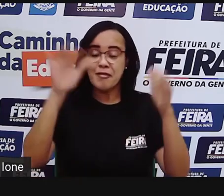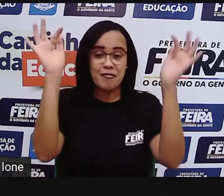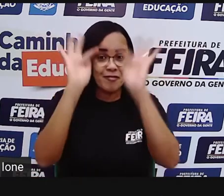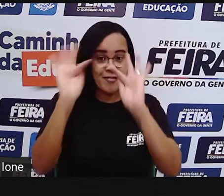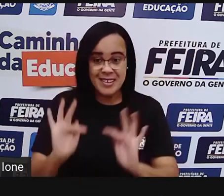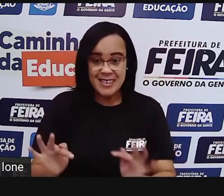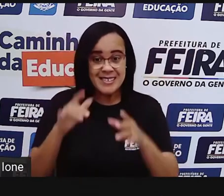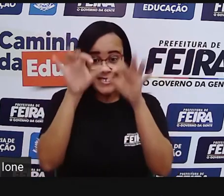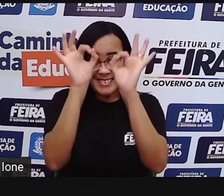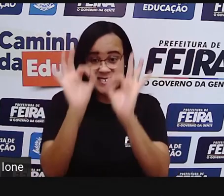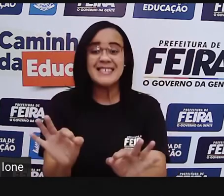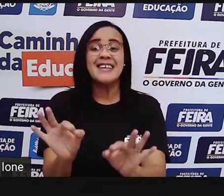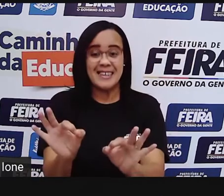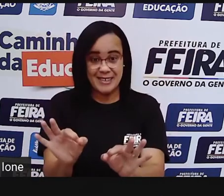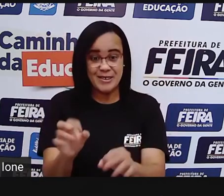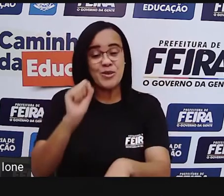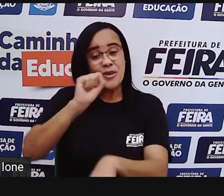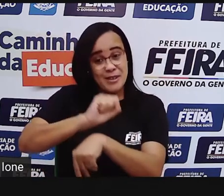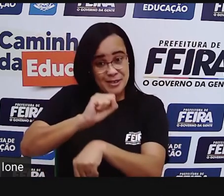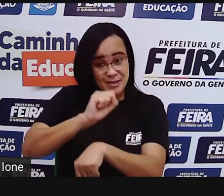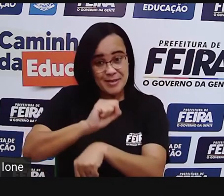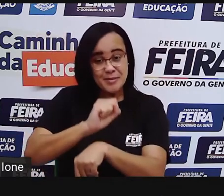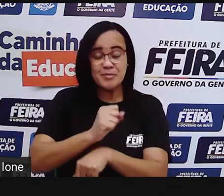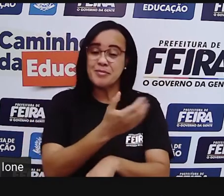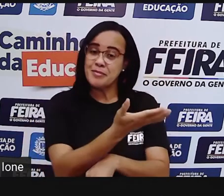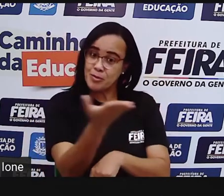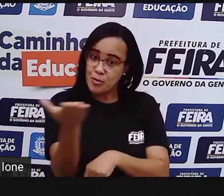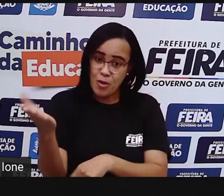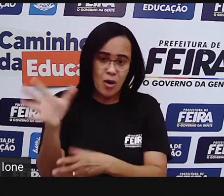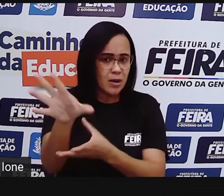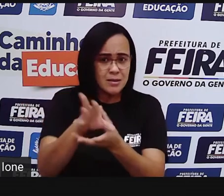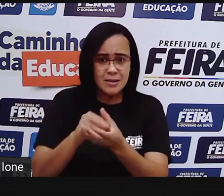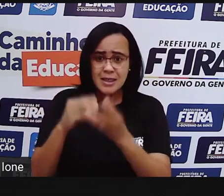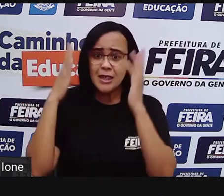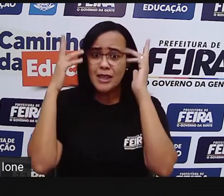certo. E eu espero que vocês também façam em casa.